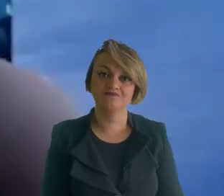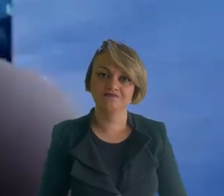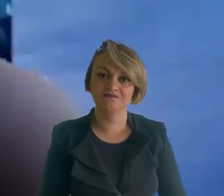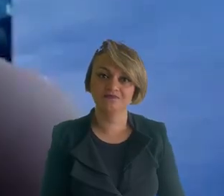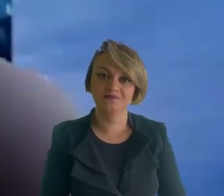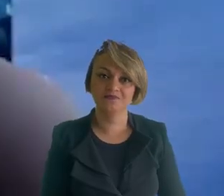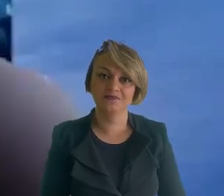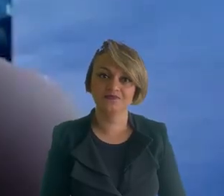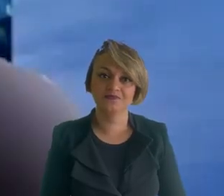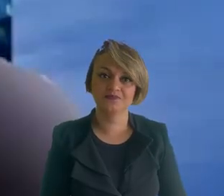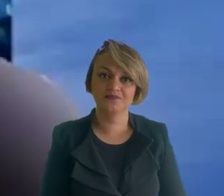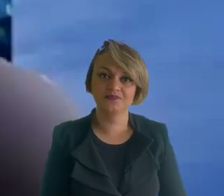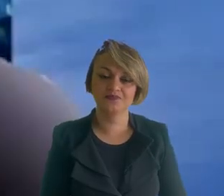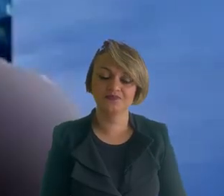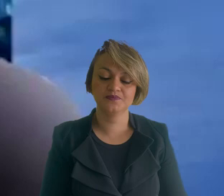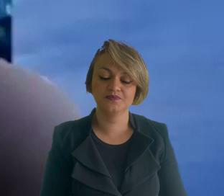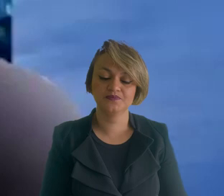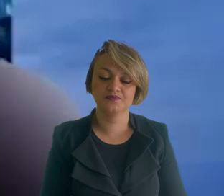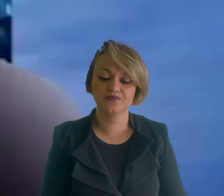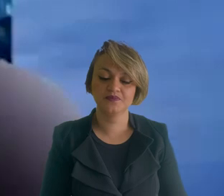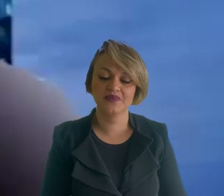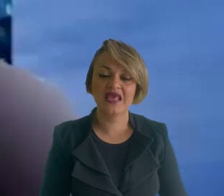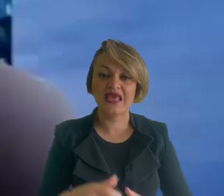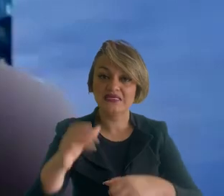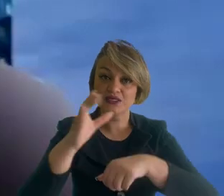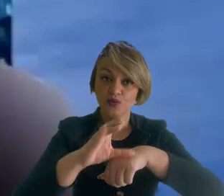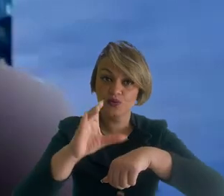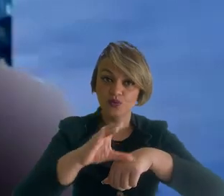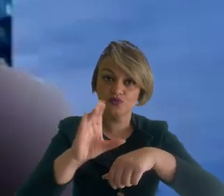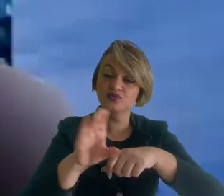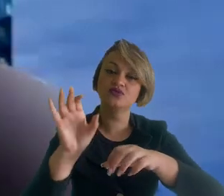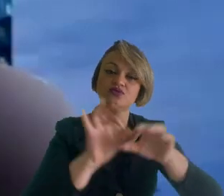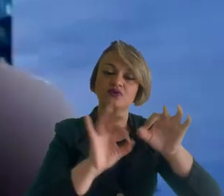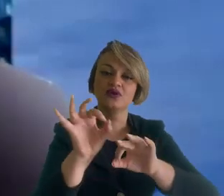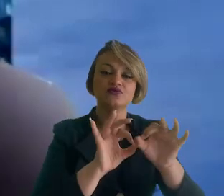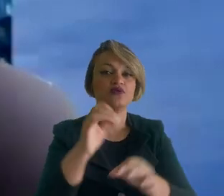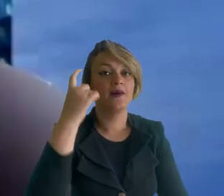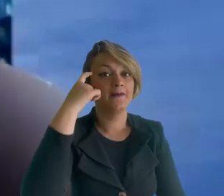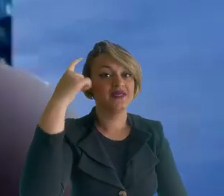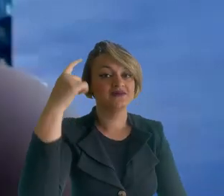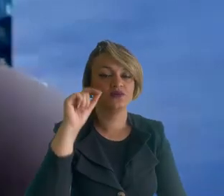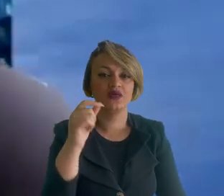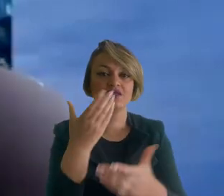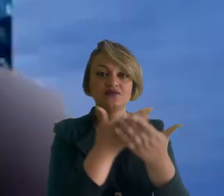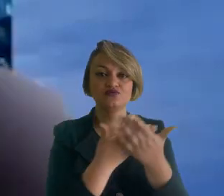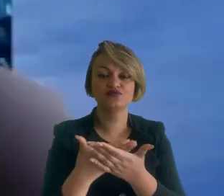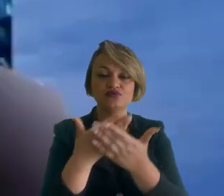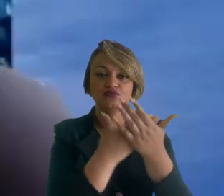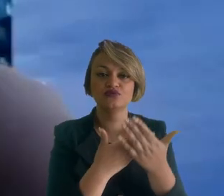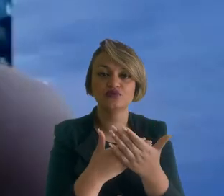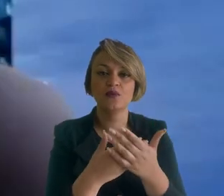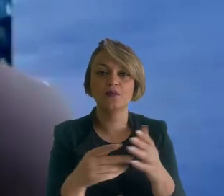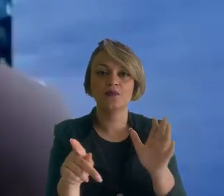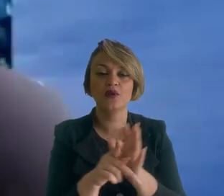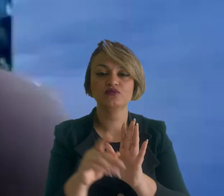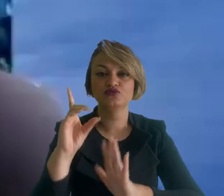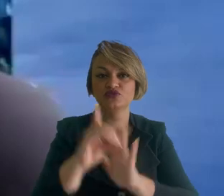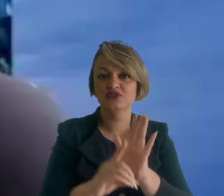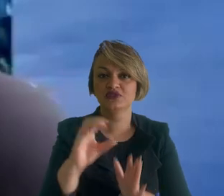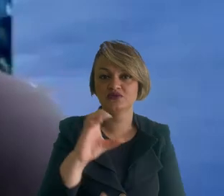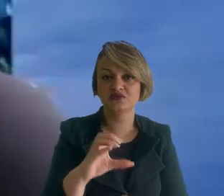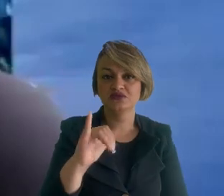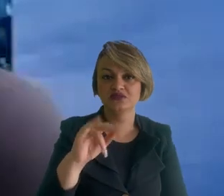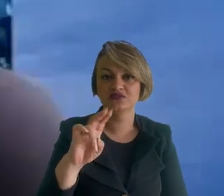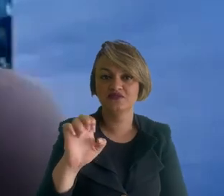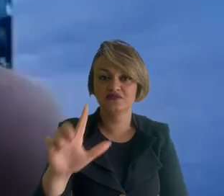é o curso foi estruturado a partir de um estudo sobre essas temática do direito civil que será